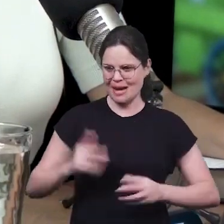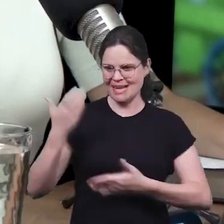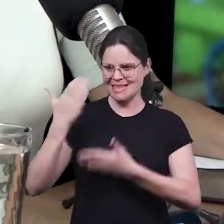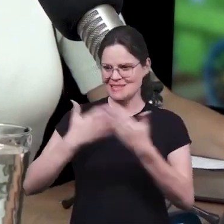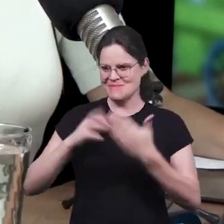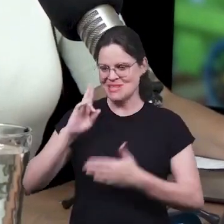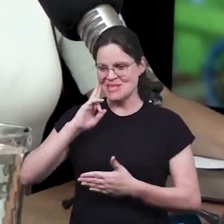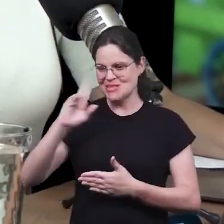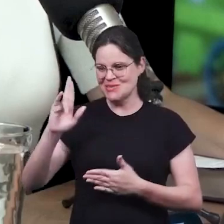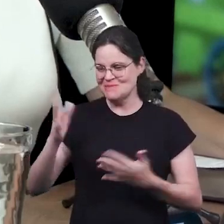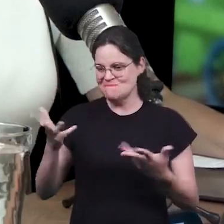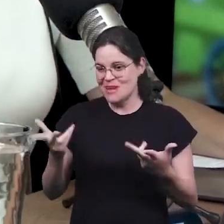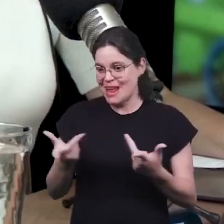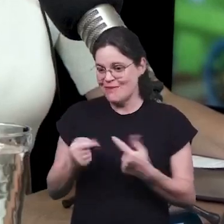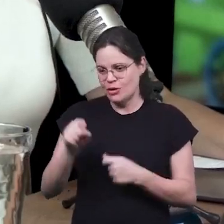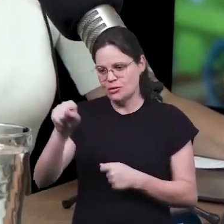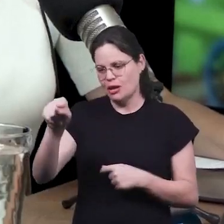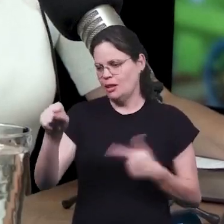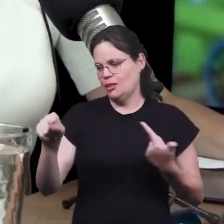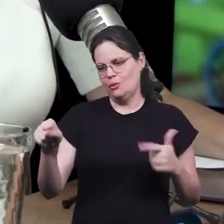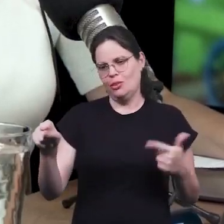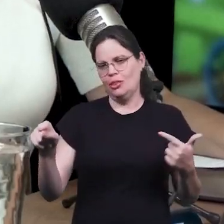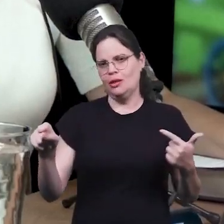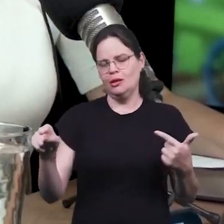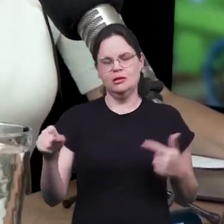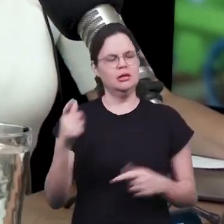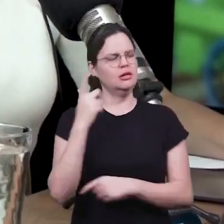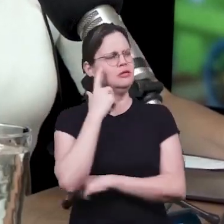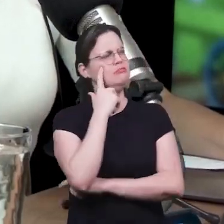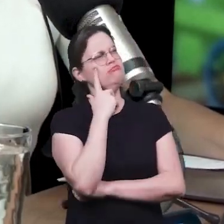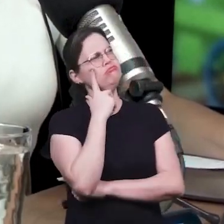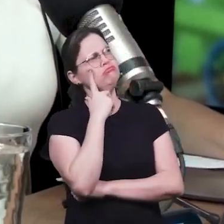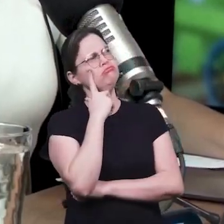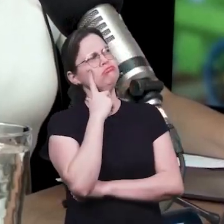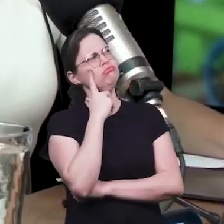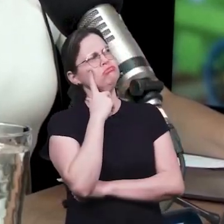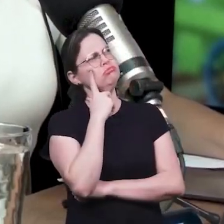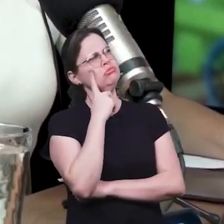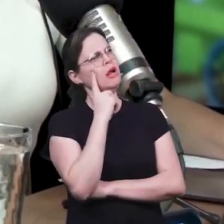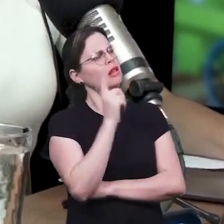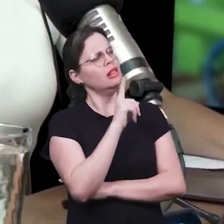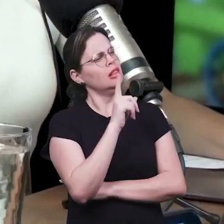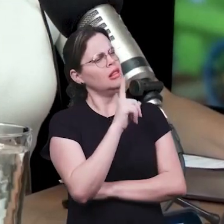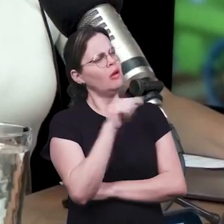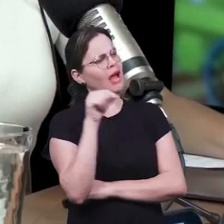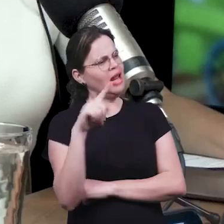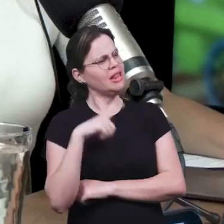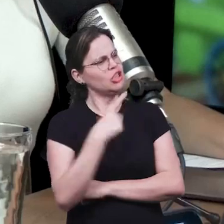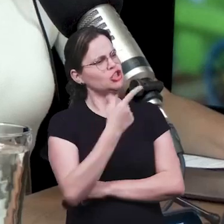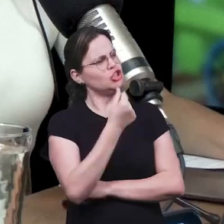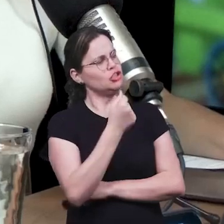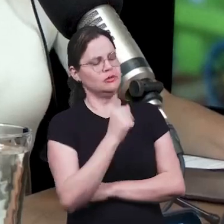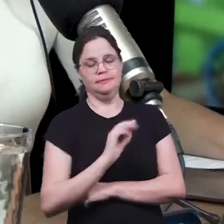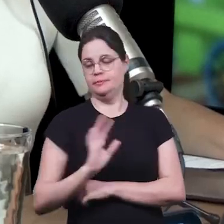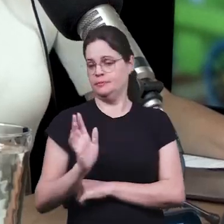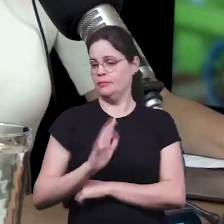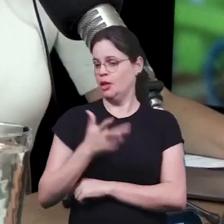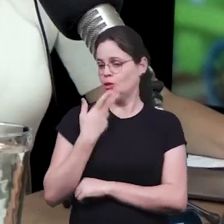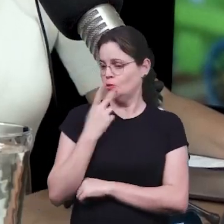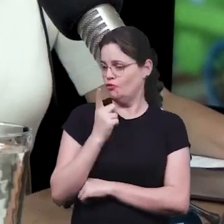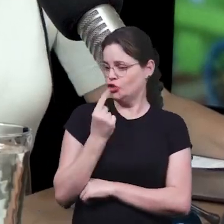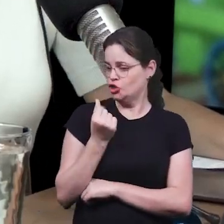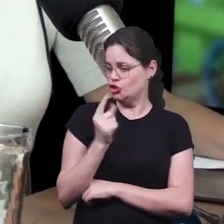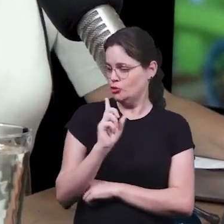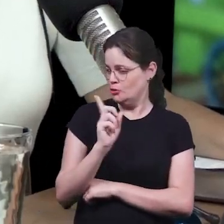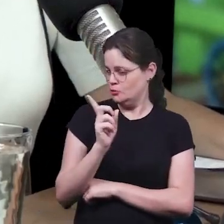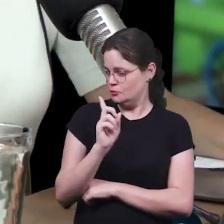paz, a presença do Senhor, essa riqueza. Aí ela ficou olhando para mim: não, tia, ela tem dinheiro. Eu falei: eu não estou